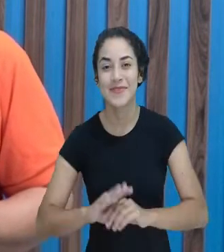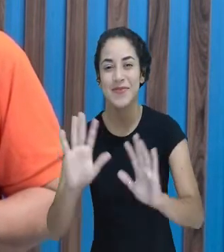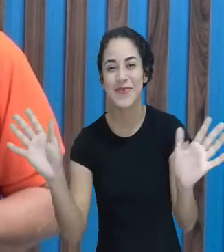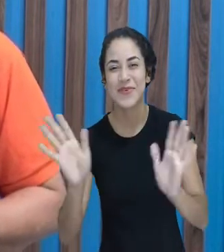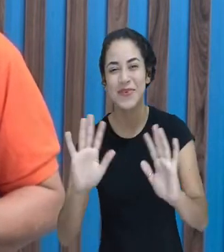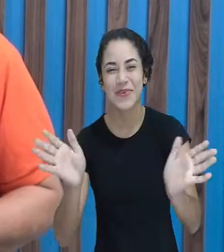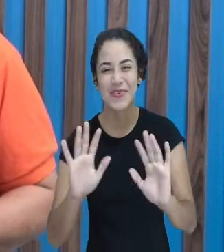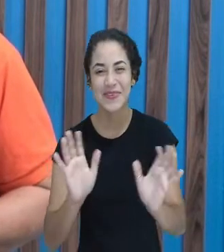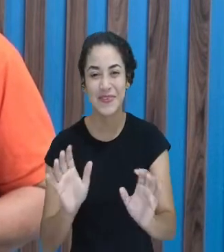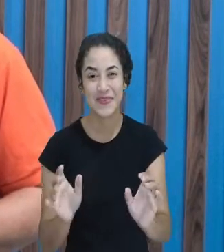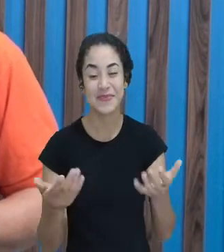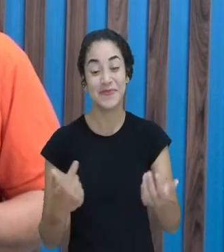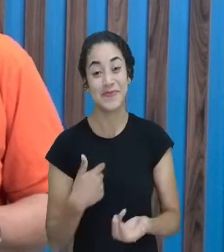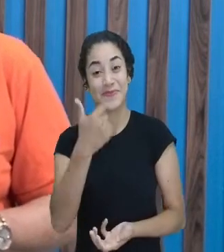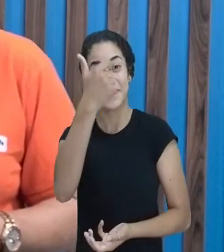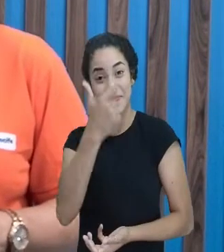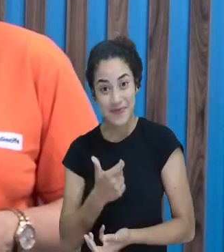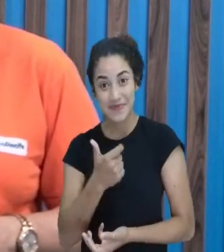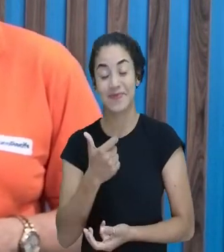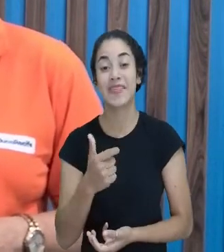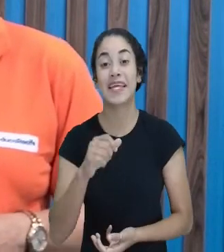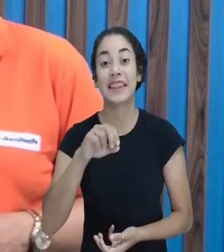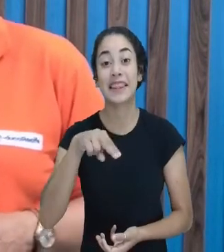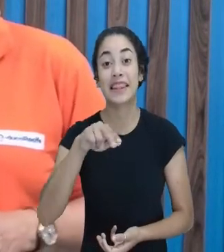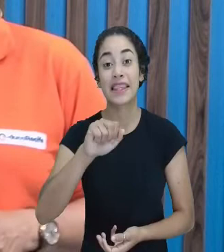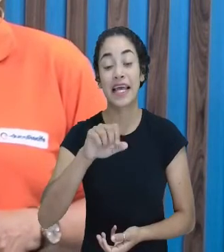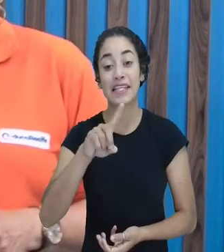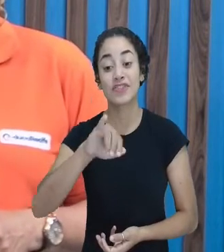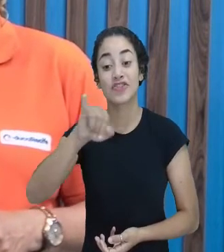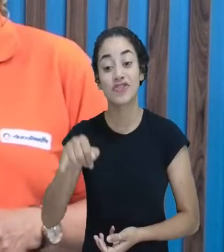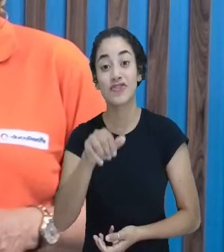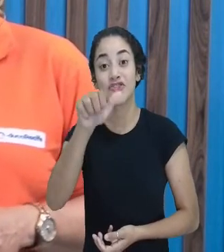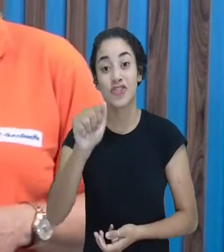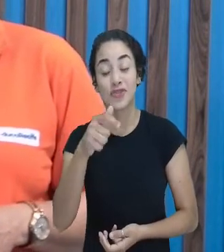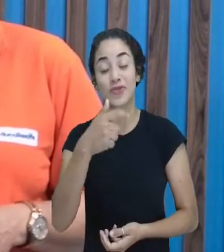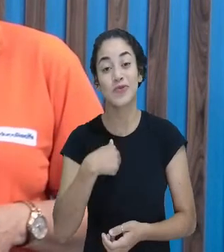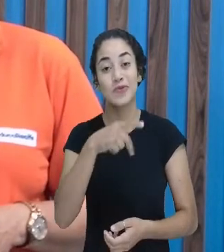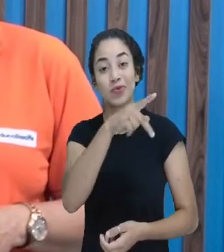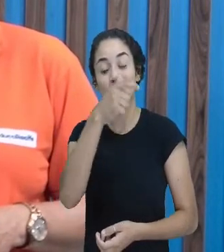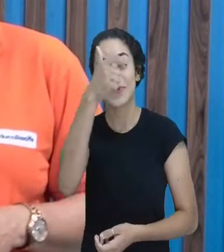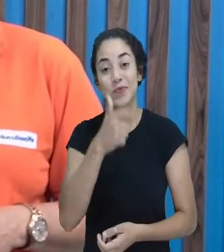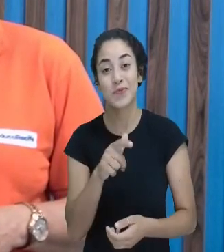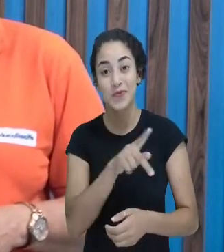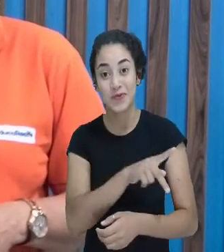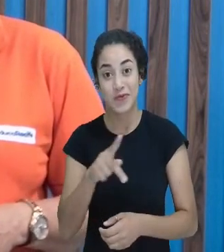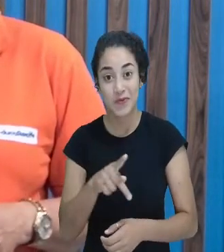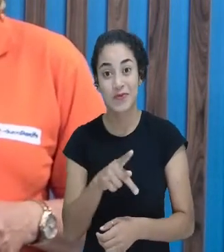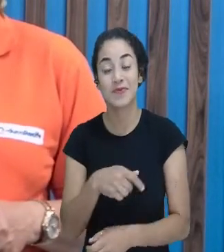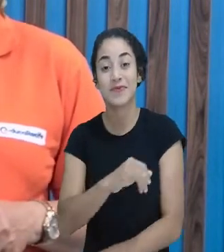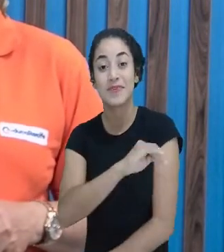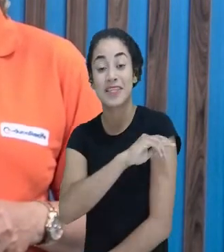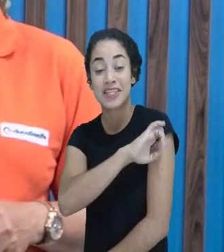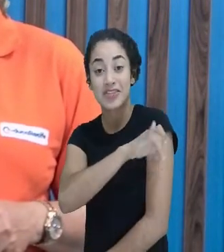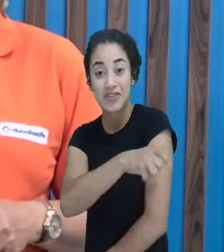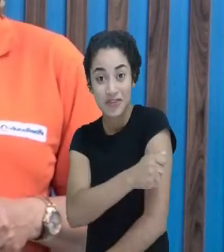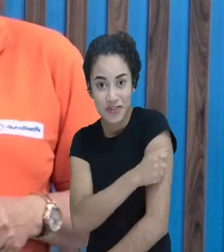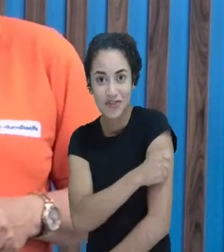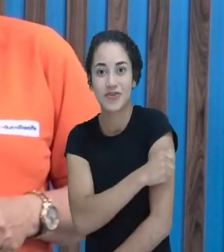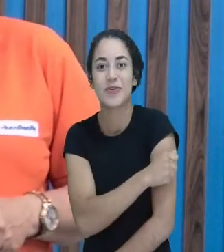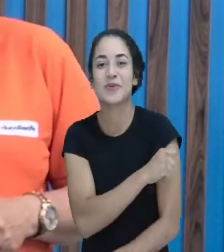Olá, pessoal. Eu me chamo Nádia, sou professora do EJA, módulo 3. E o meu